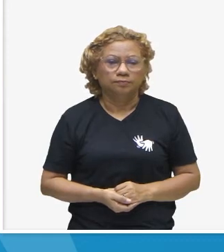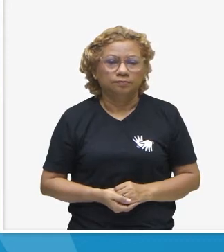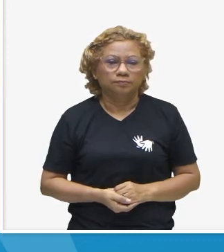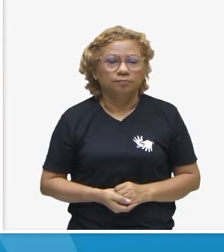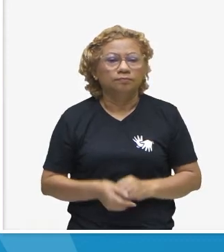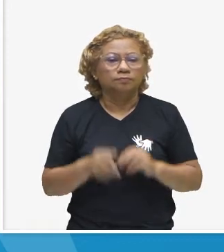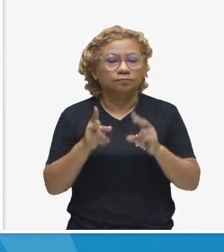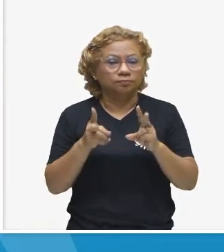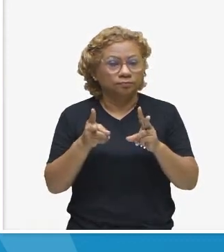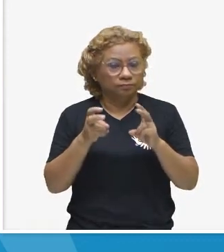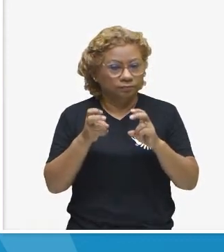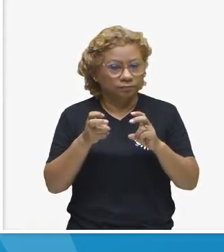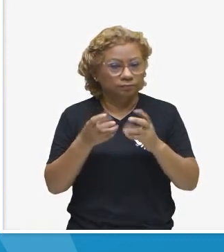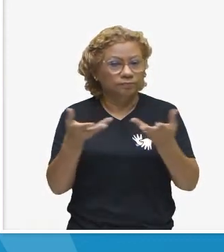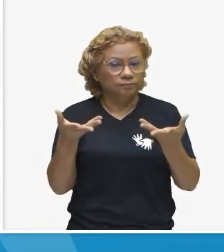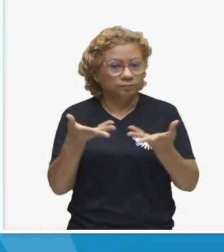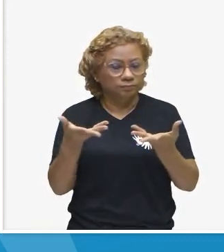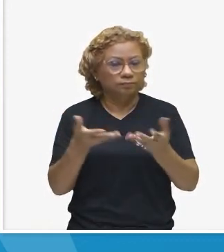Observe o seguinte.